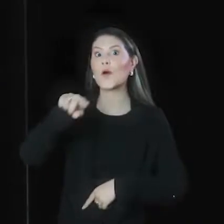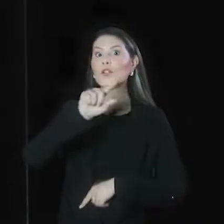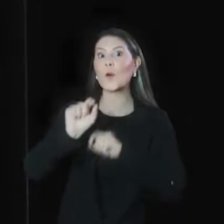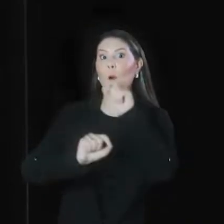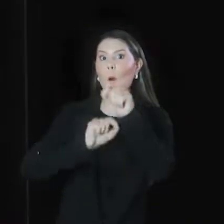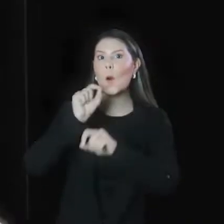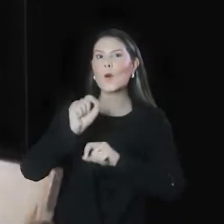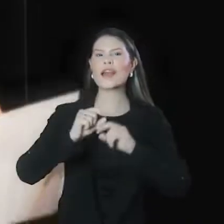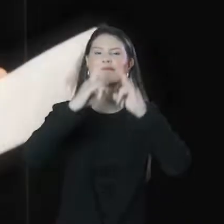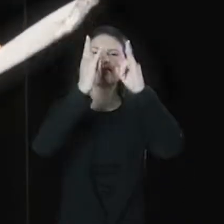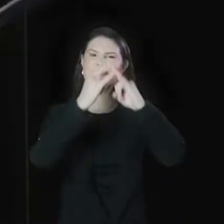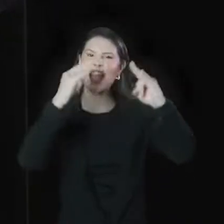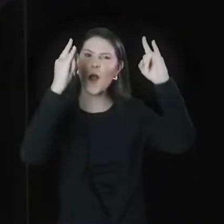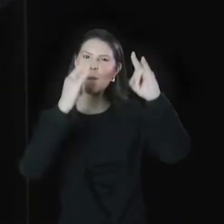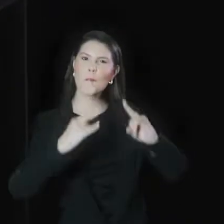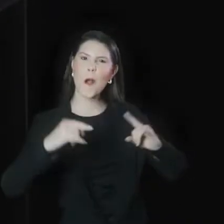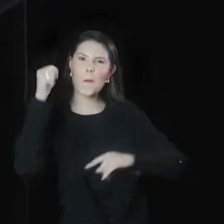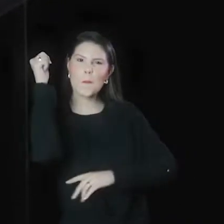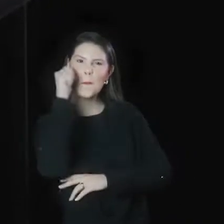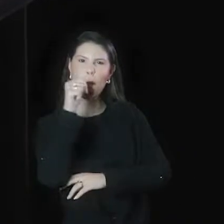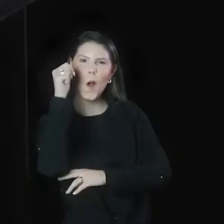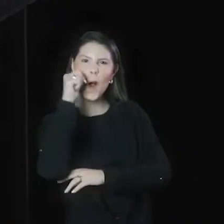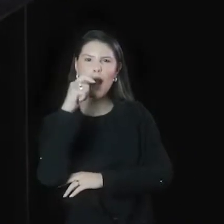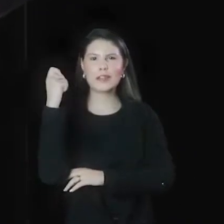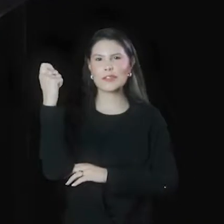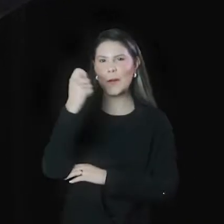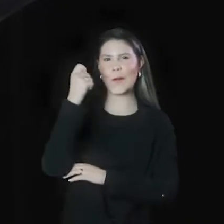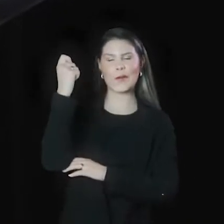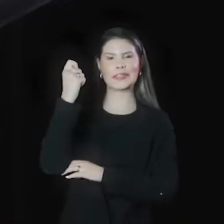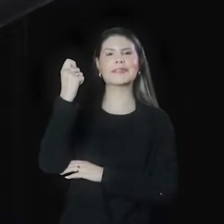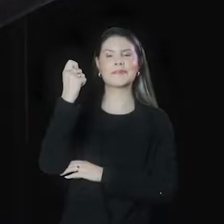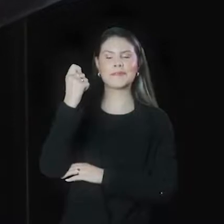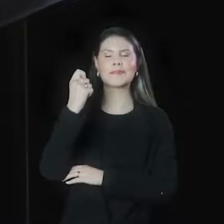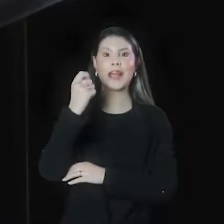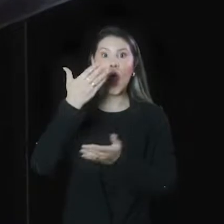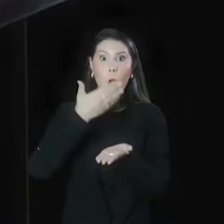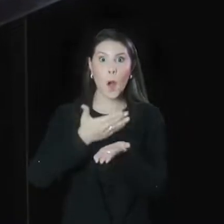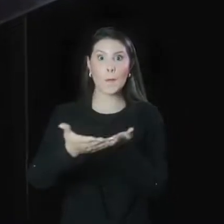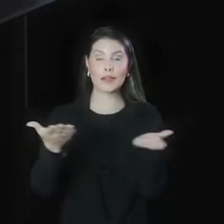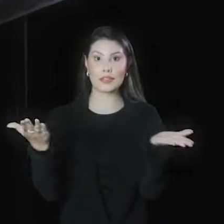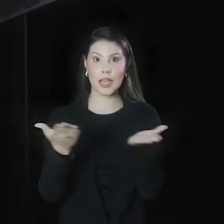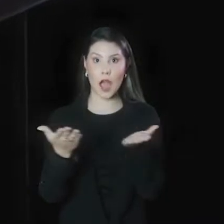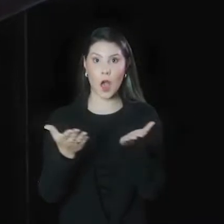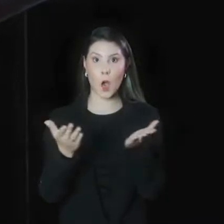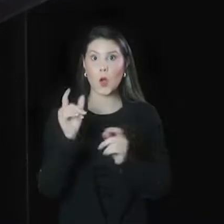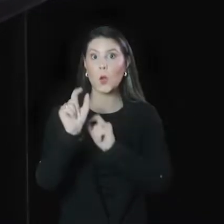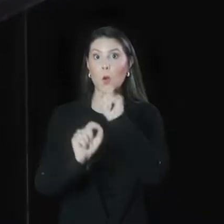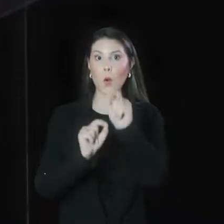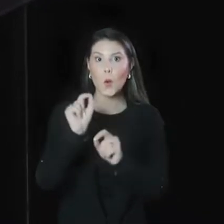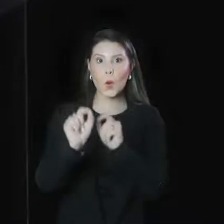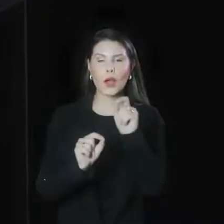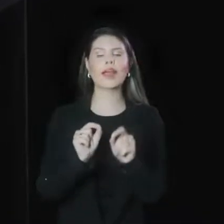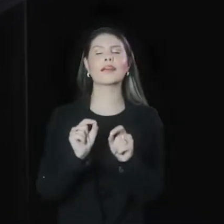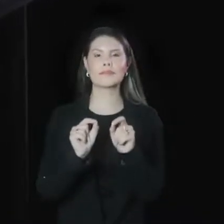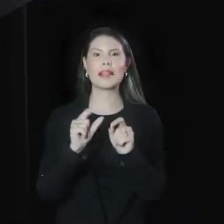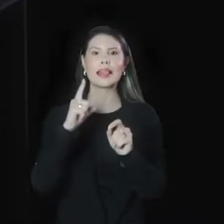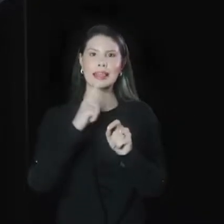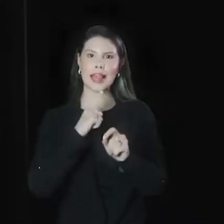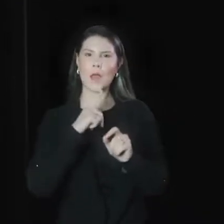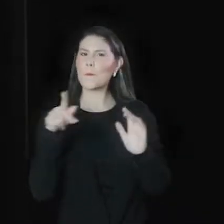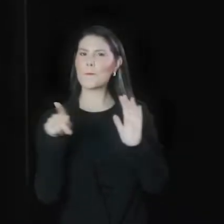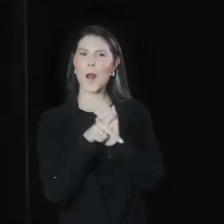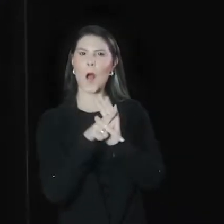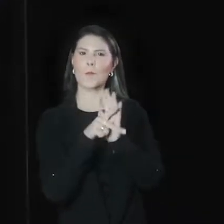o Galpão das Patroas. A partir de agora, daremos início ao nosso